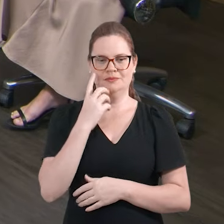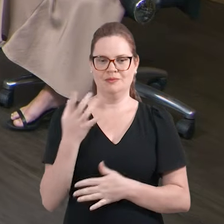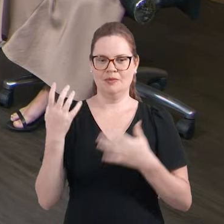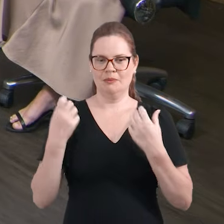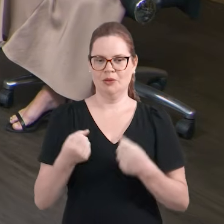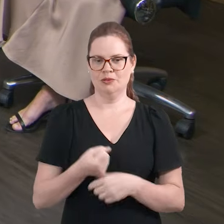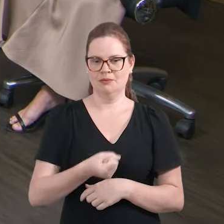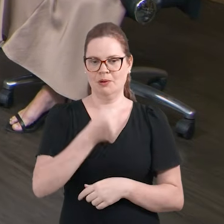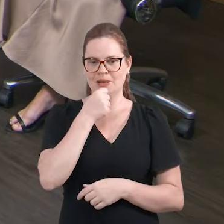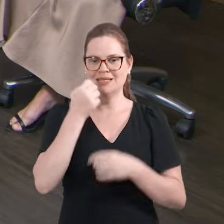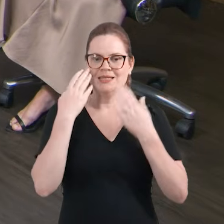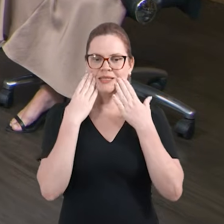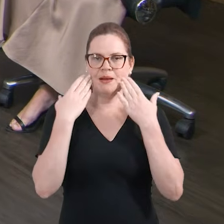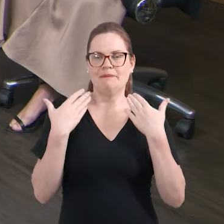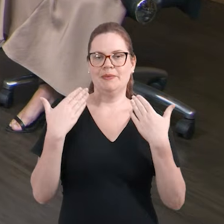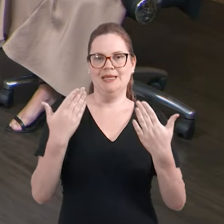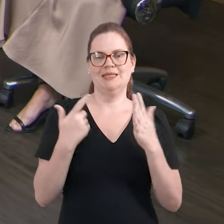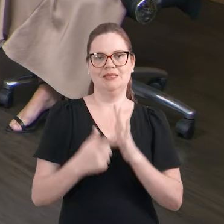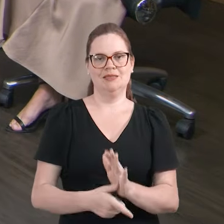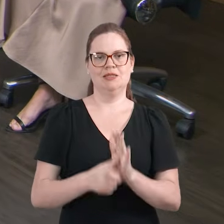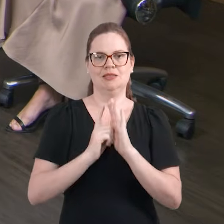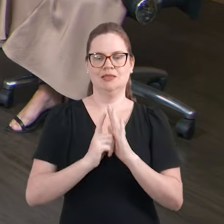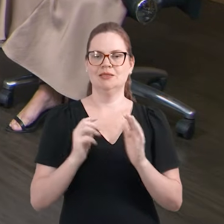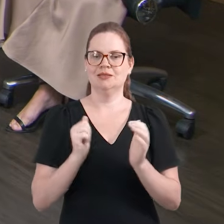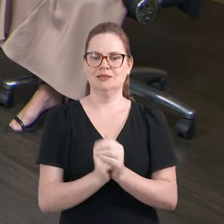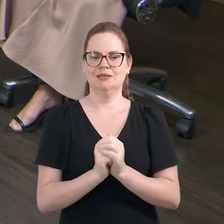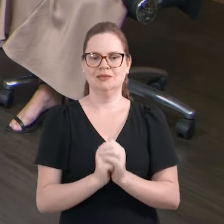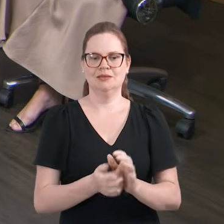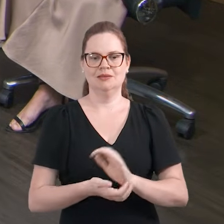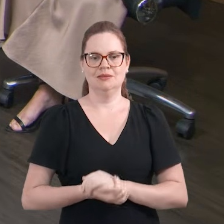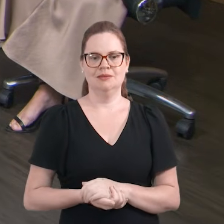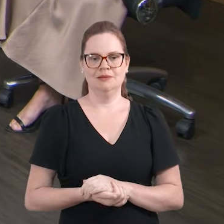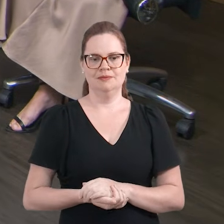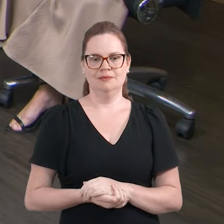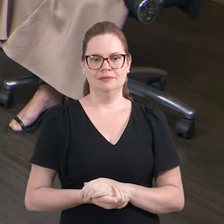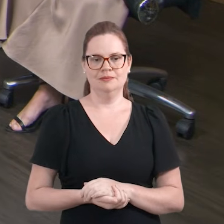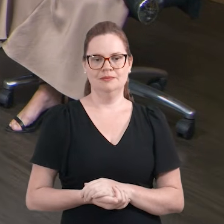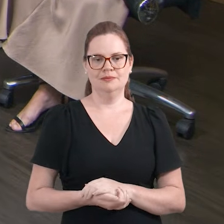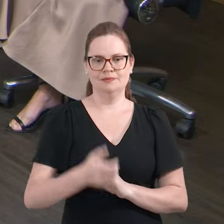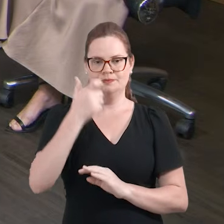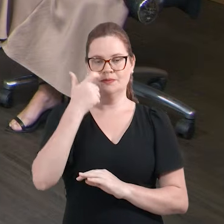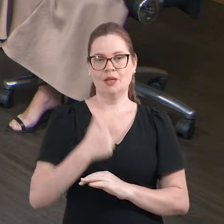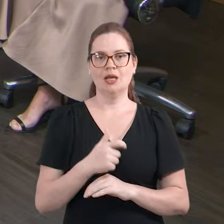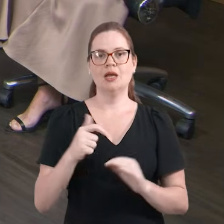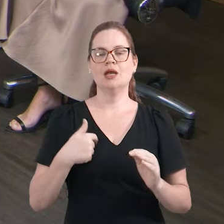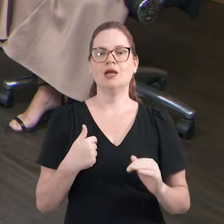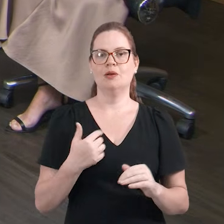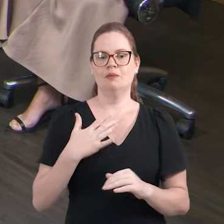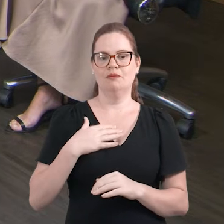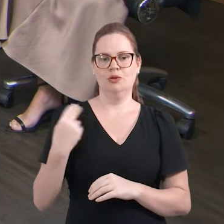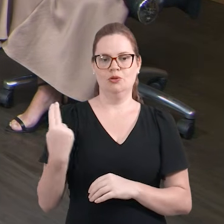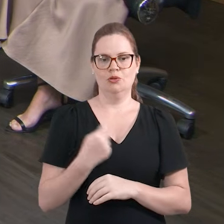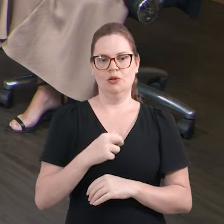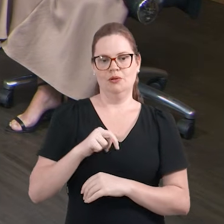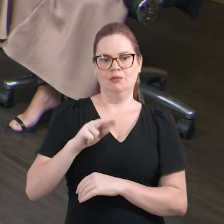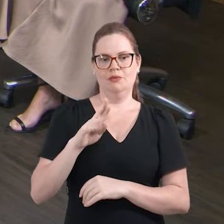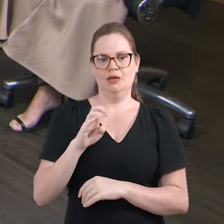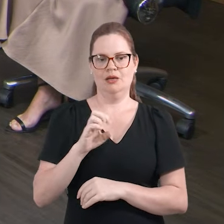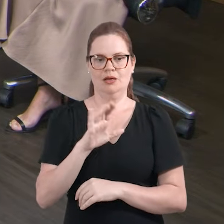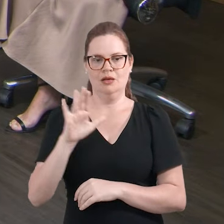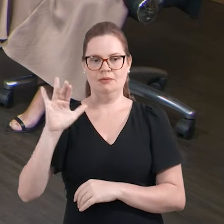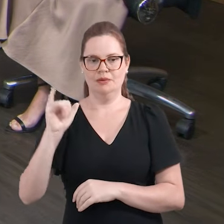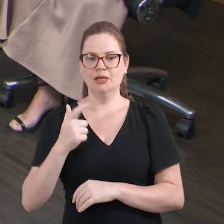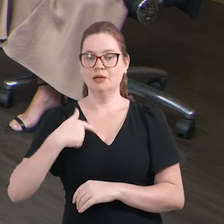pode contar. Você se apresenta antes, Amén. tá? Yo soy la hermana de República Dominicana, Rebeca, y yo voy a contar